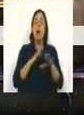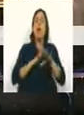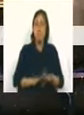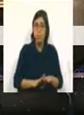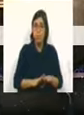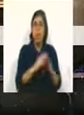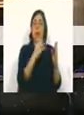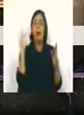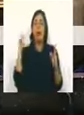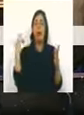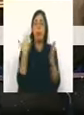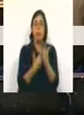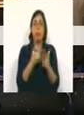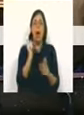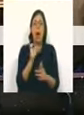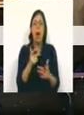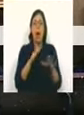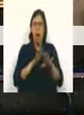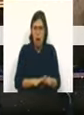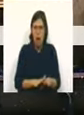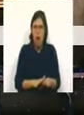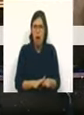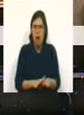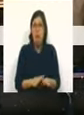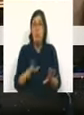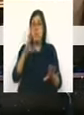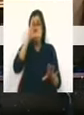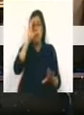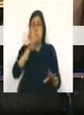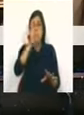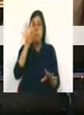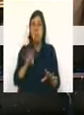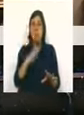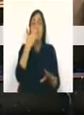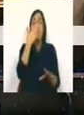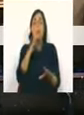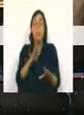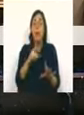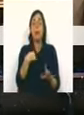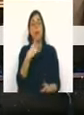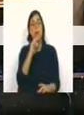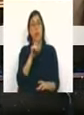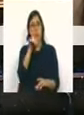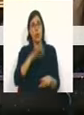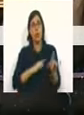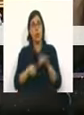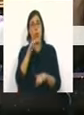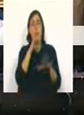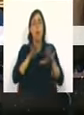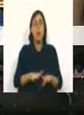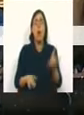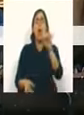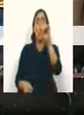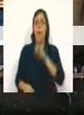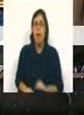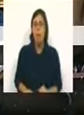a contagem do tempo das carreiras. Travará? Não sabemos. Parece que quer. Tem que lhe perguntar à senhora deputada se trava ou não